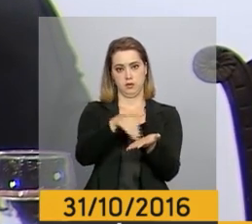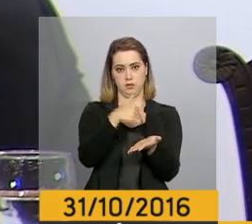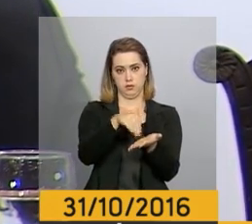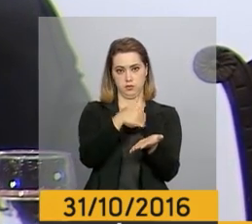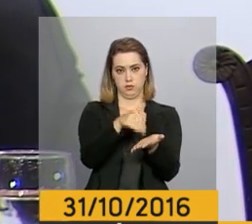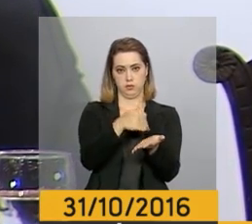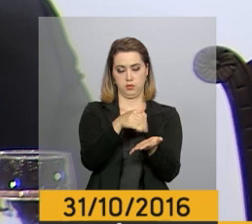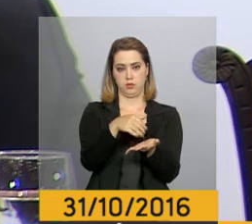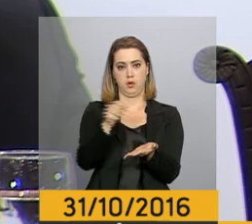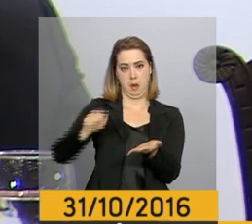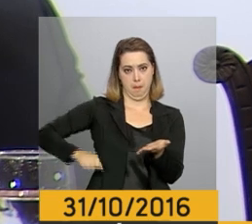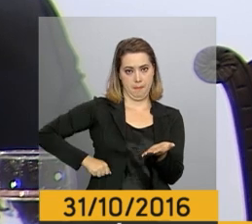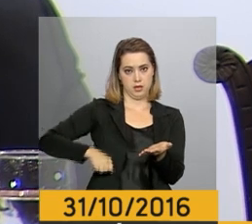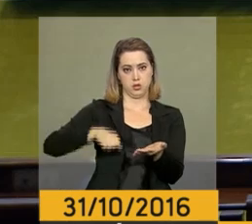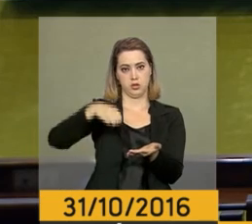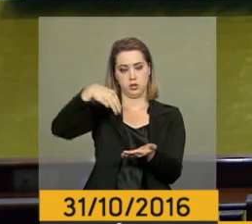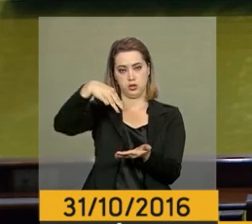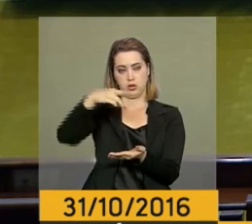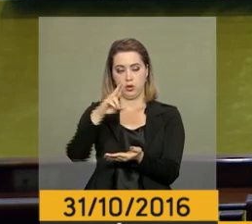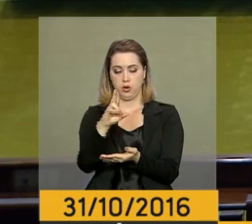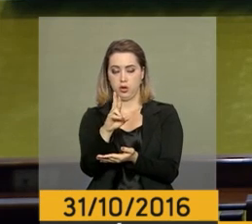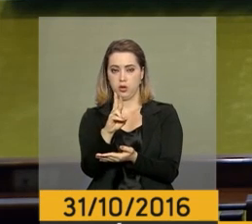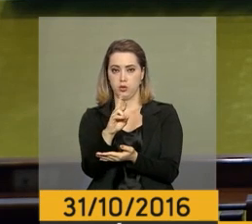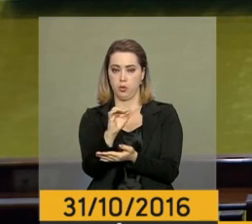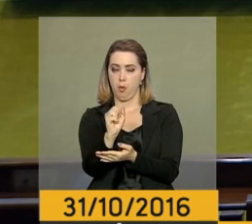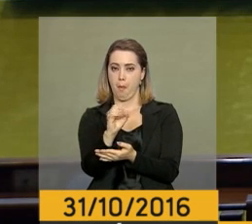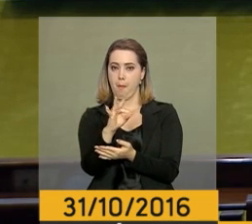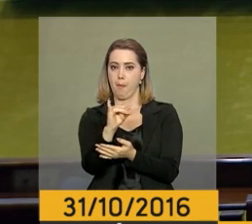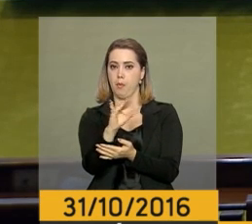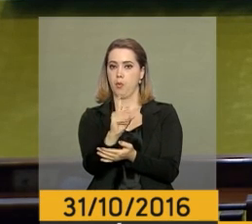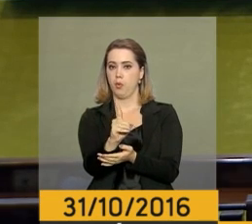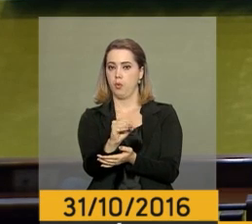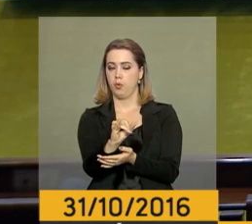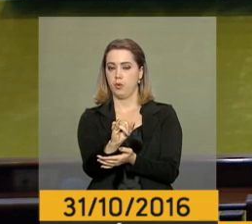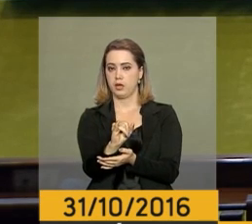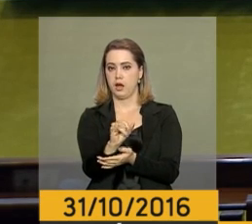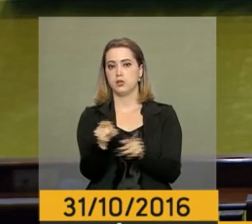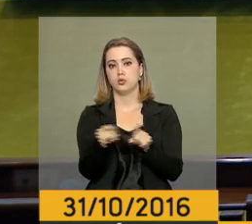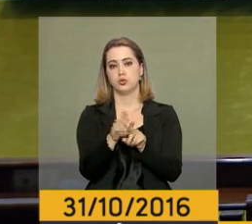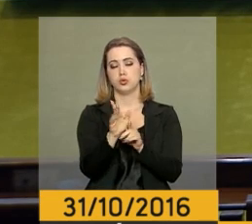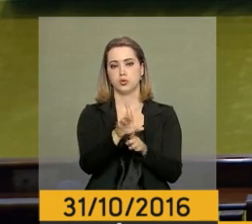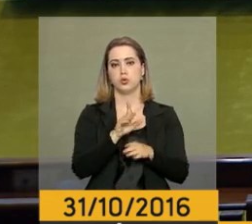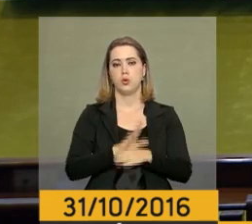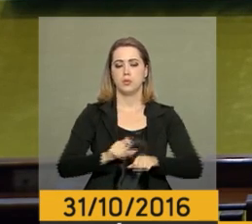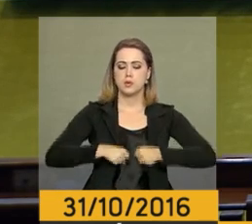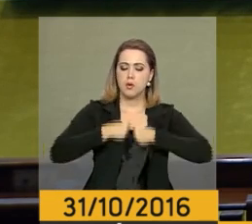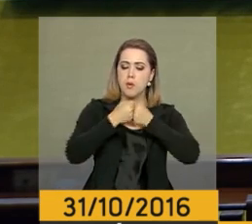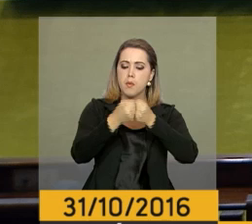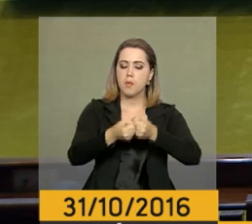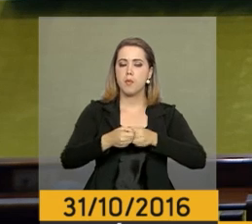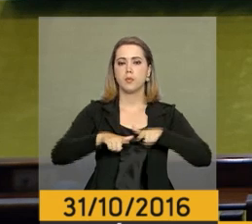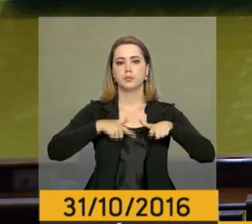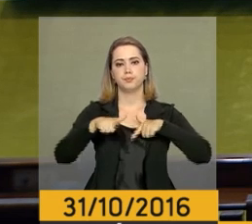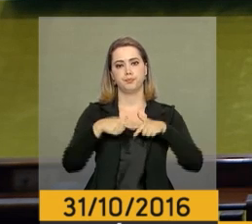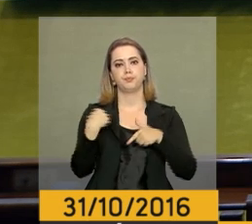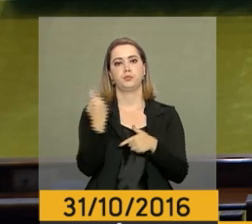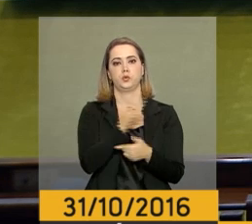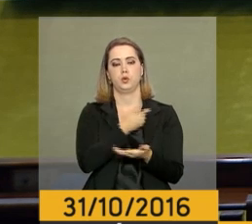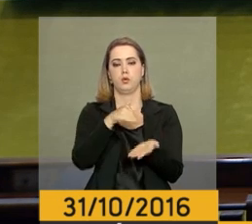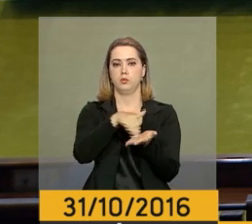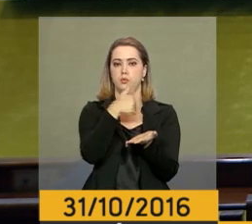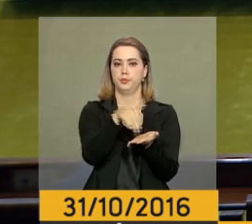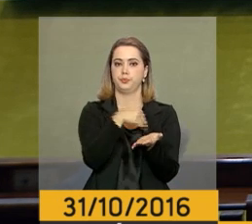Embaixador Murad murar por seu empenho e dedicação à frente de nosso secretariado